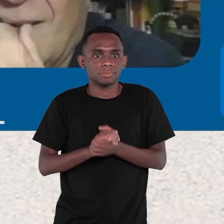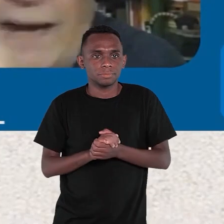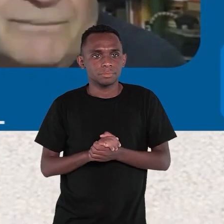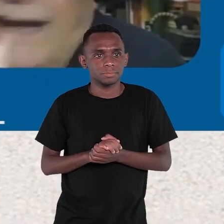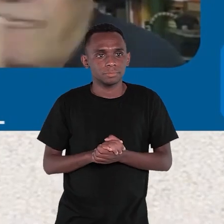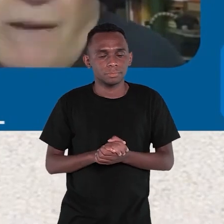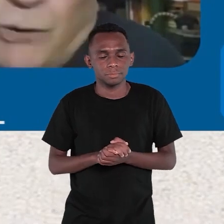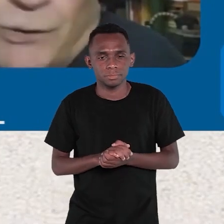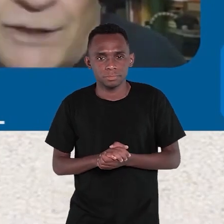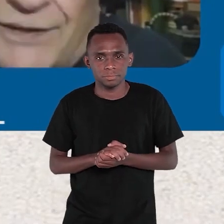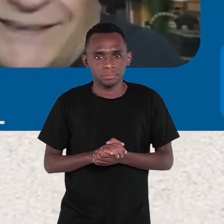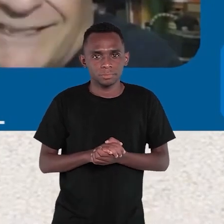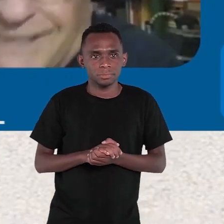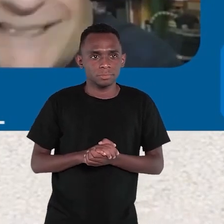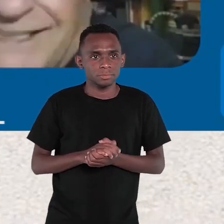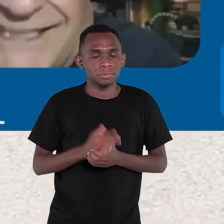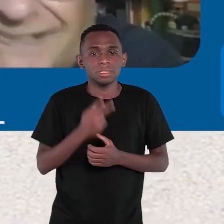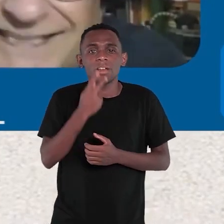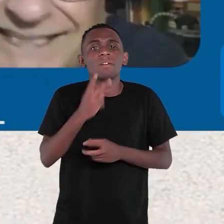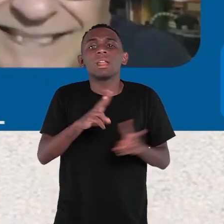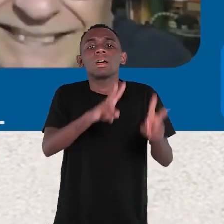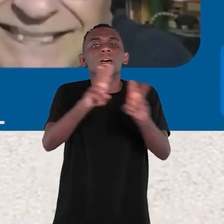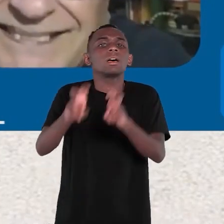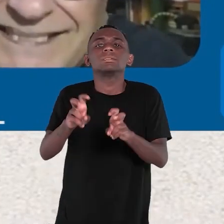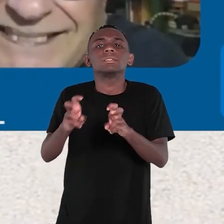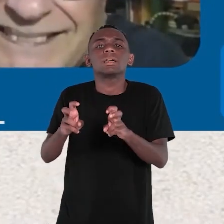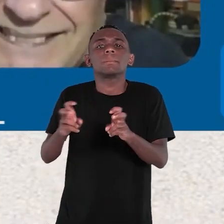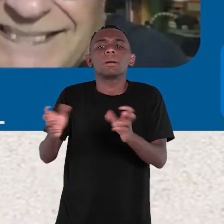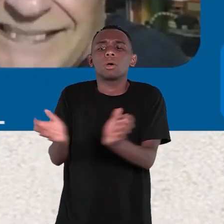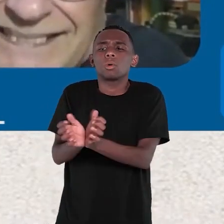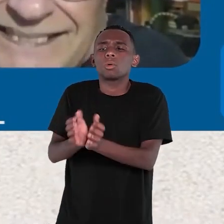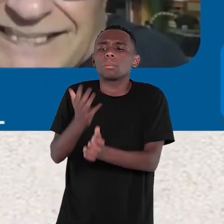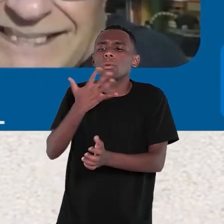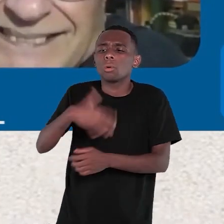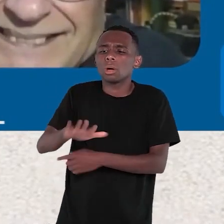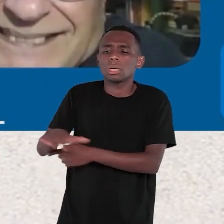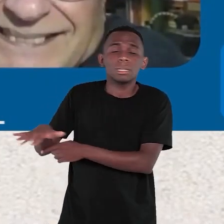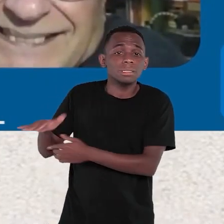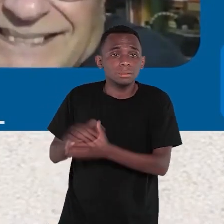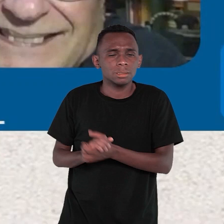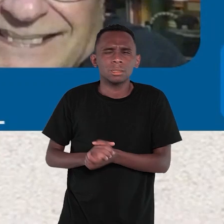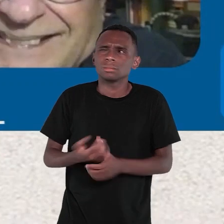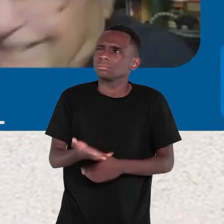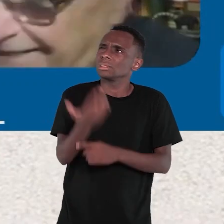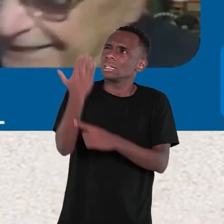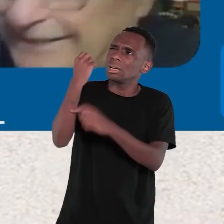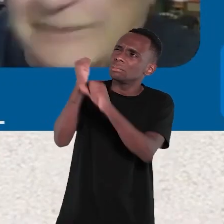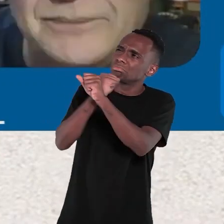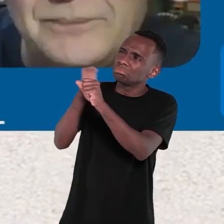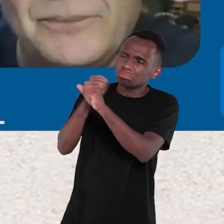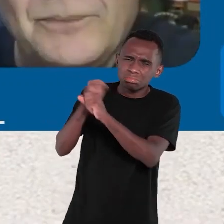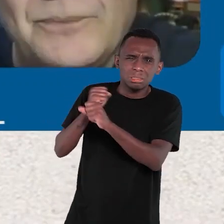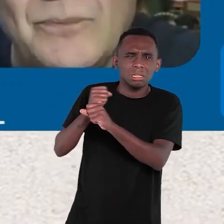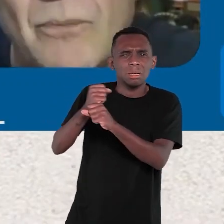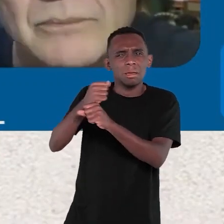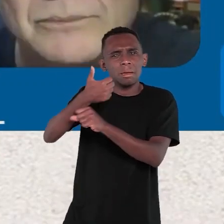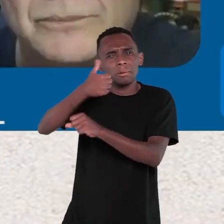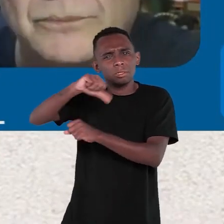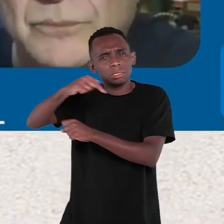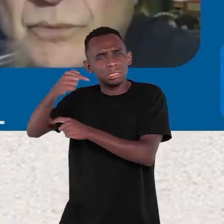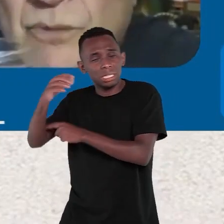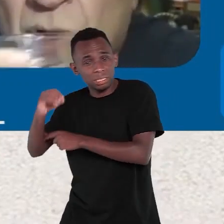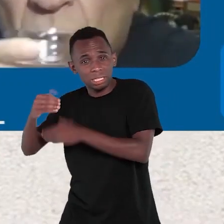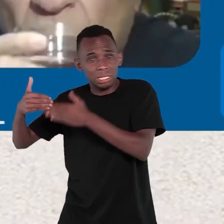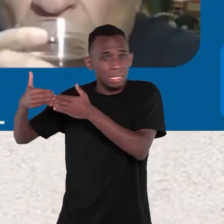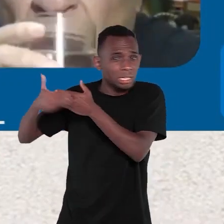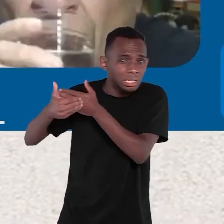E é Agora fabuloso. vamos falar de criança agora, divertido, porque As décadas anteriores, né, 70